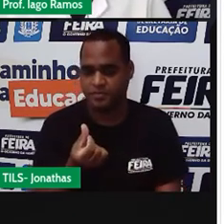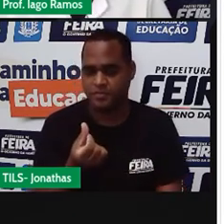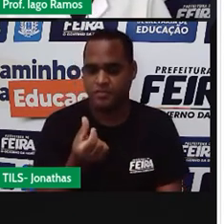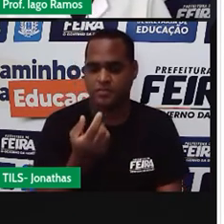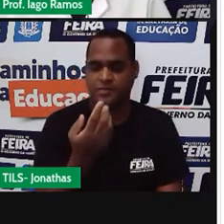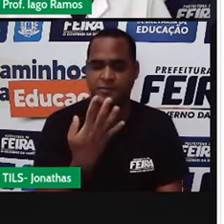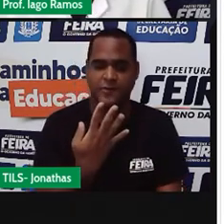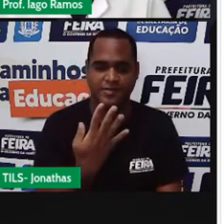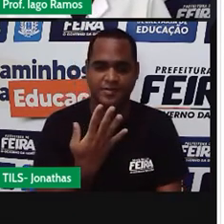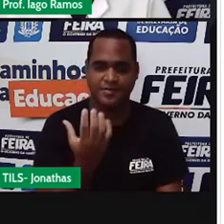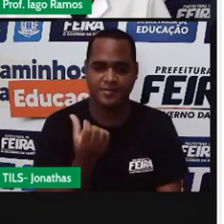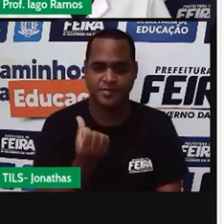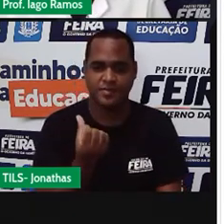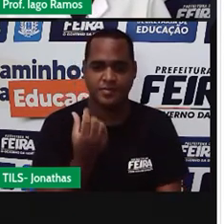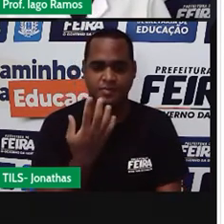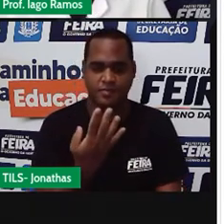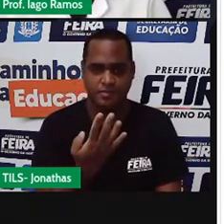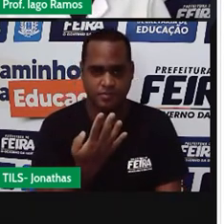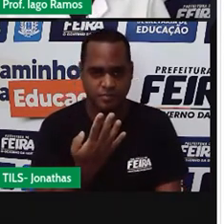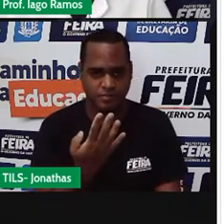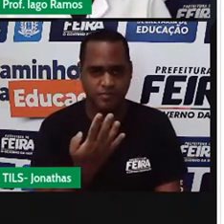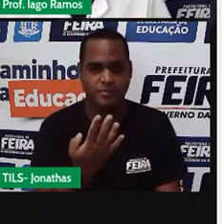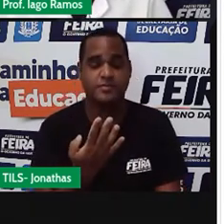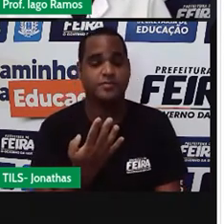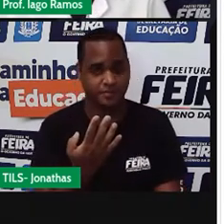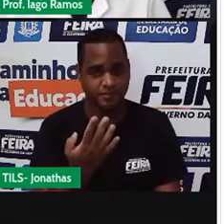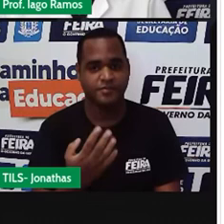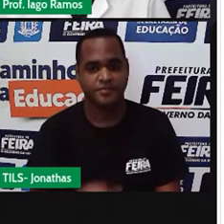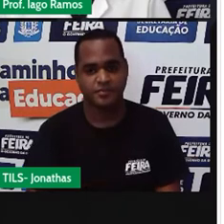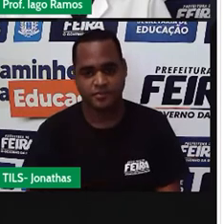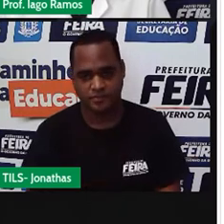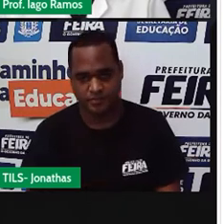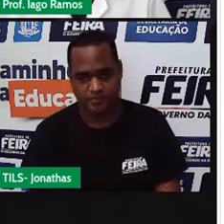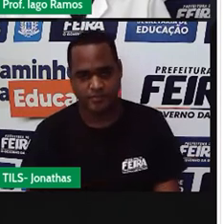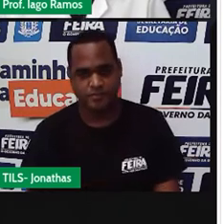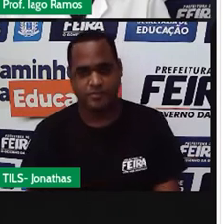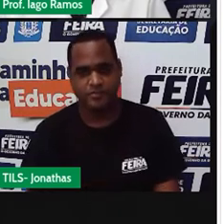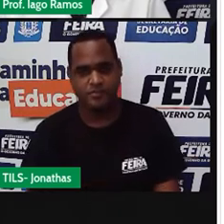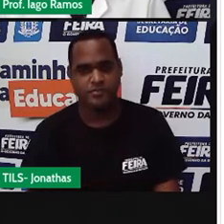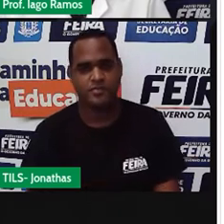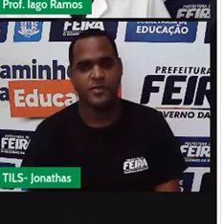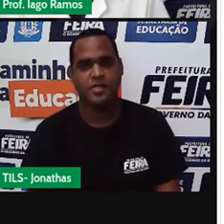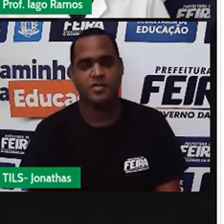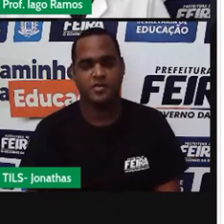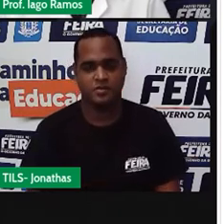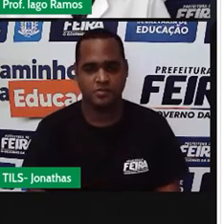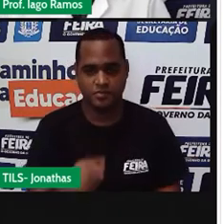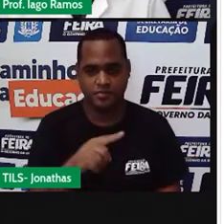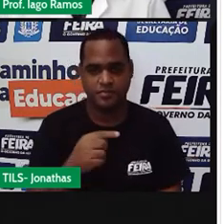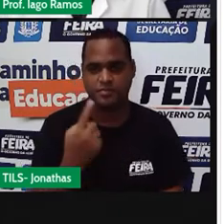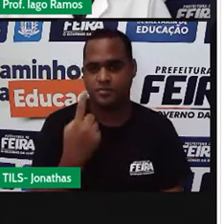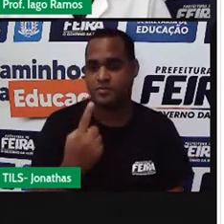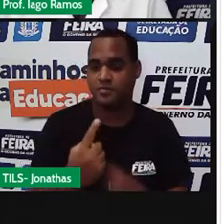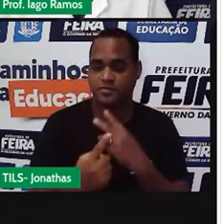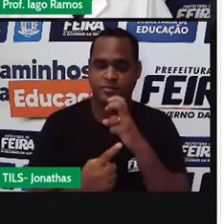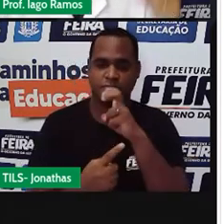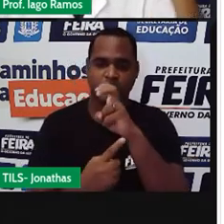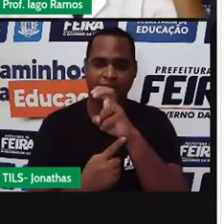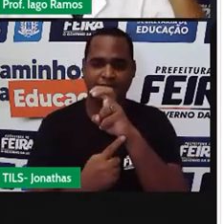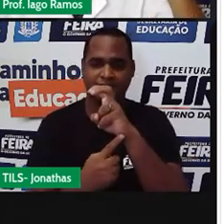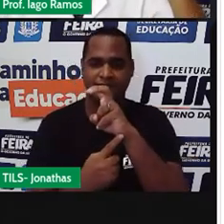64 olha 64 aqui e depois você vai fazer essa potência um elevado a 5